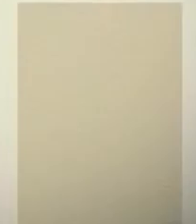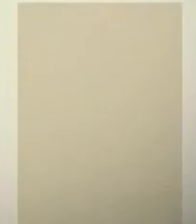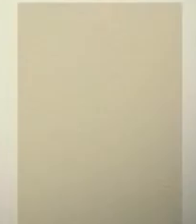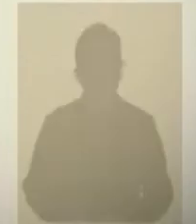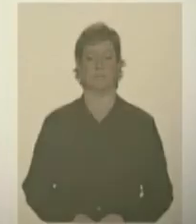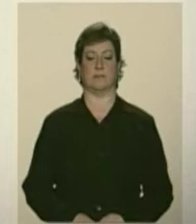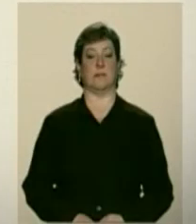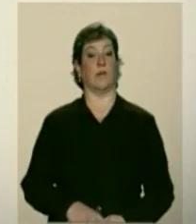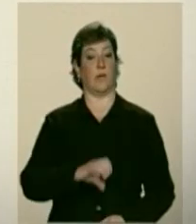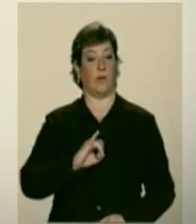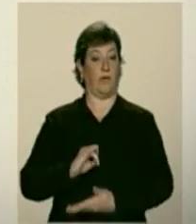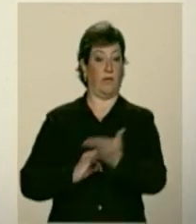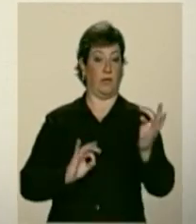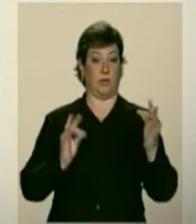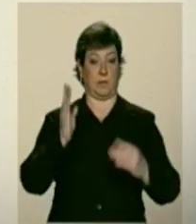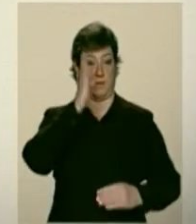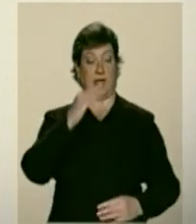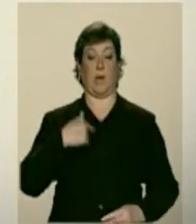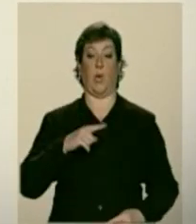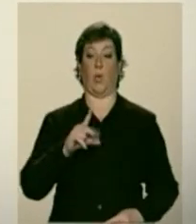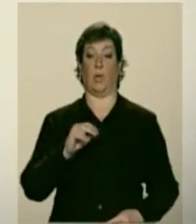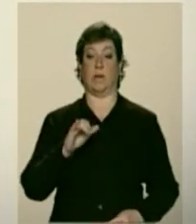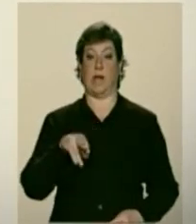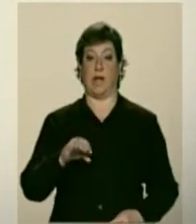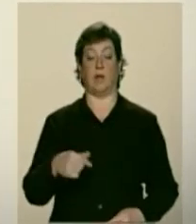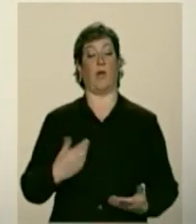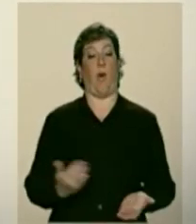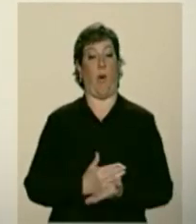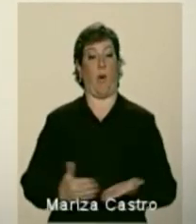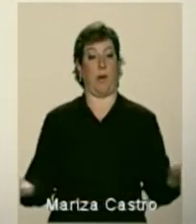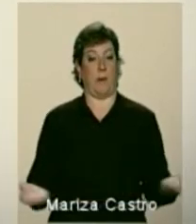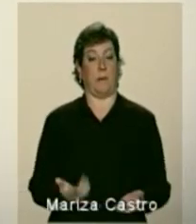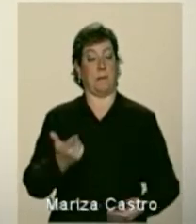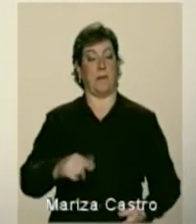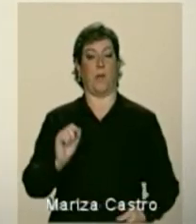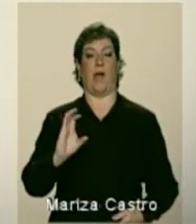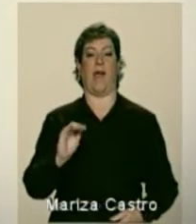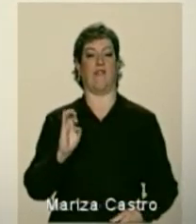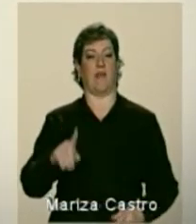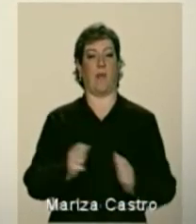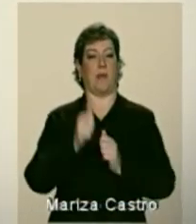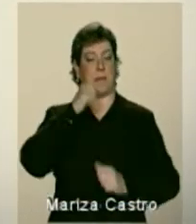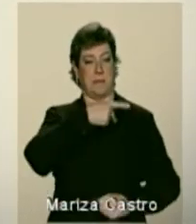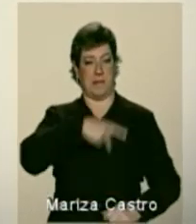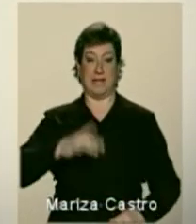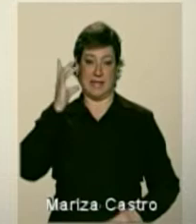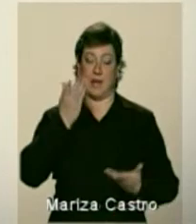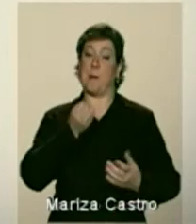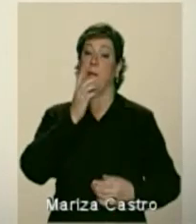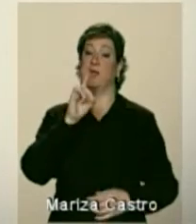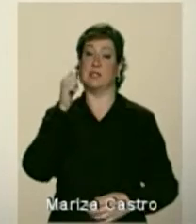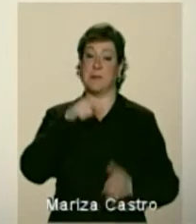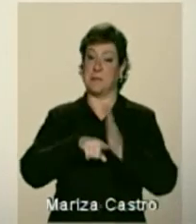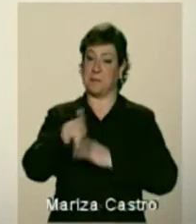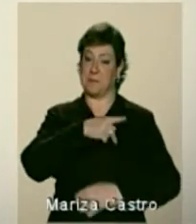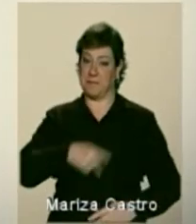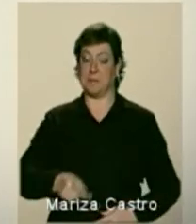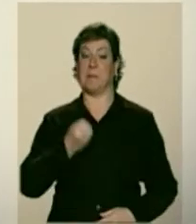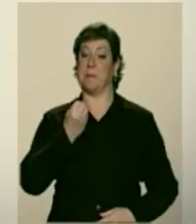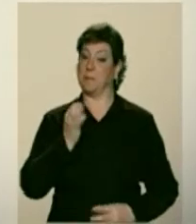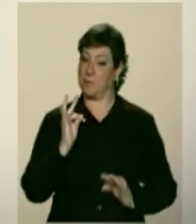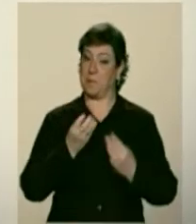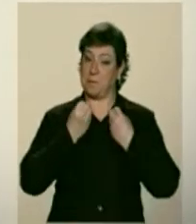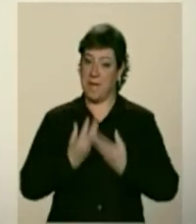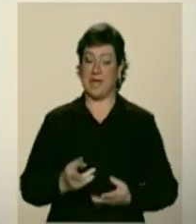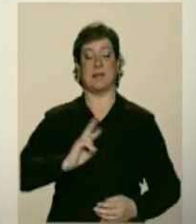Presidenta. Olá você em todo o Brasil, eu sou o Luciano Seixas e começa agora mais um Café com a Presidenta Dilma. Bom dia, Presidenta, tudo bem? Tudo